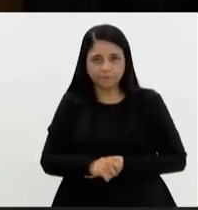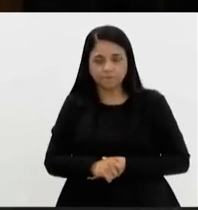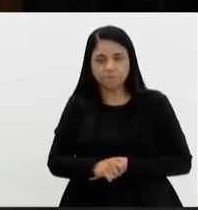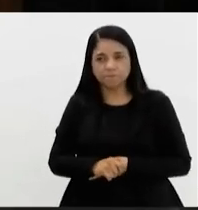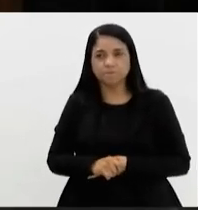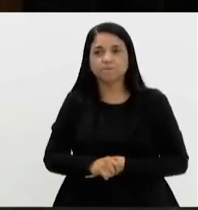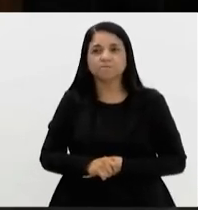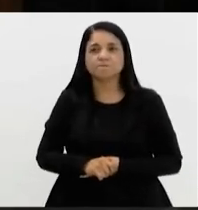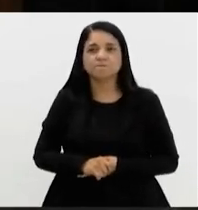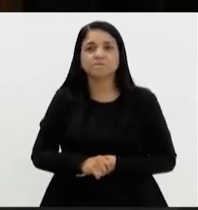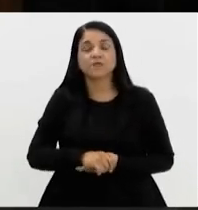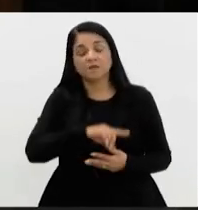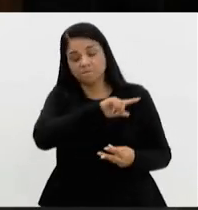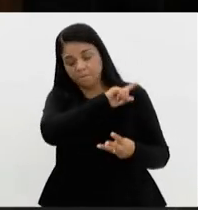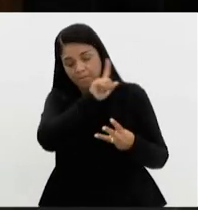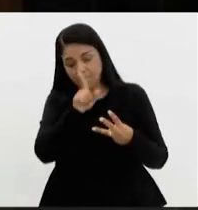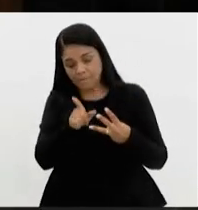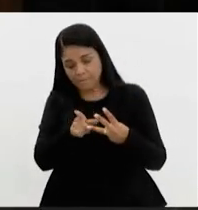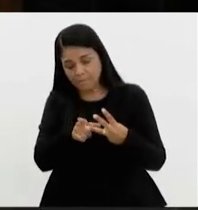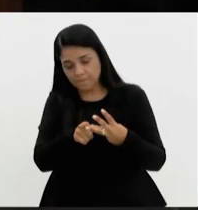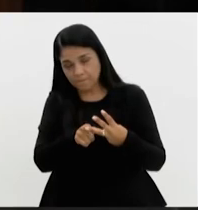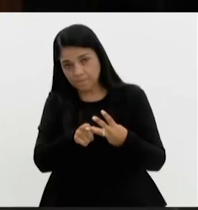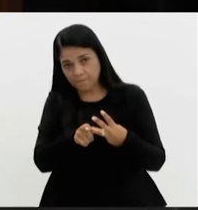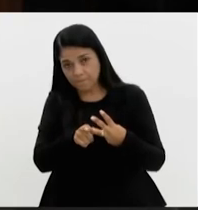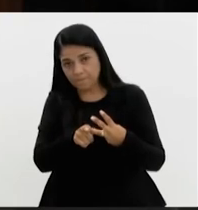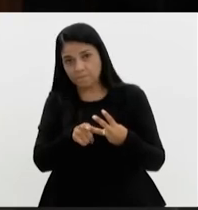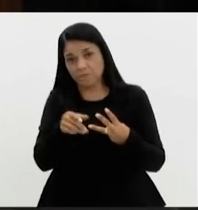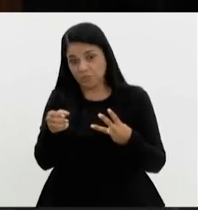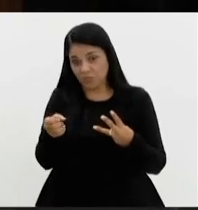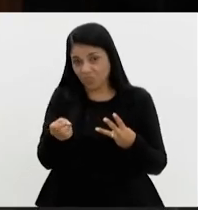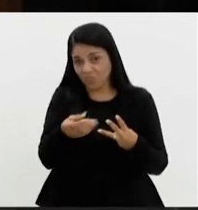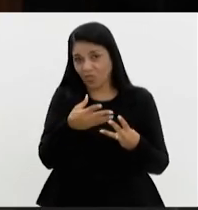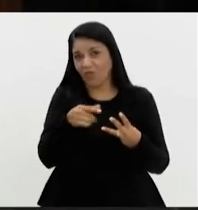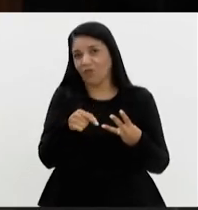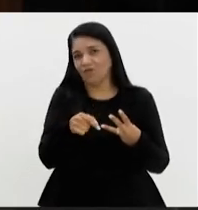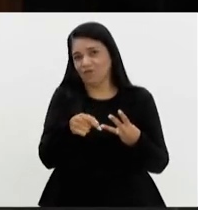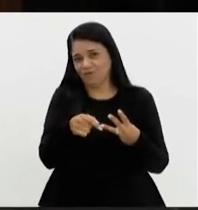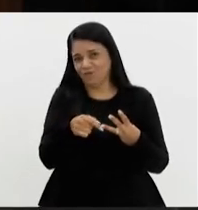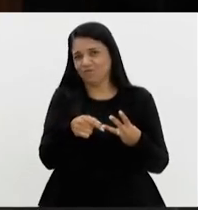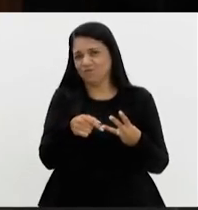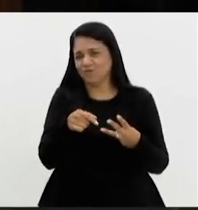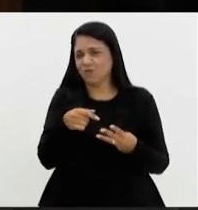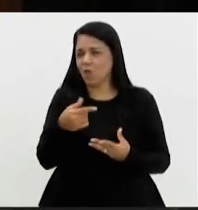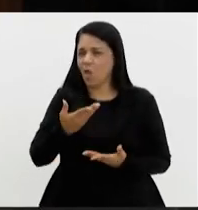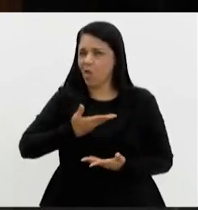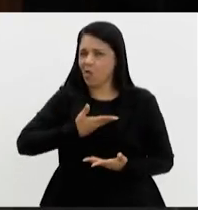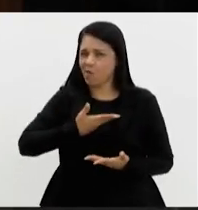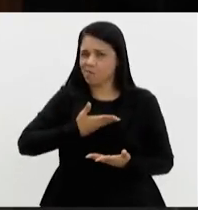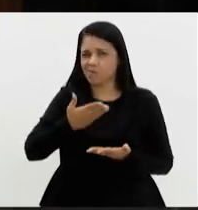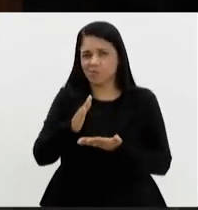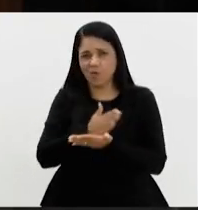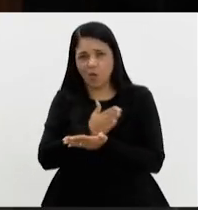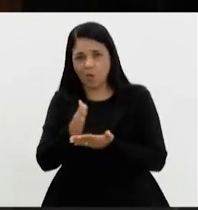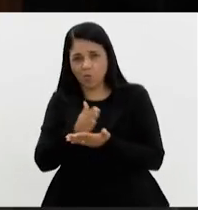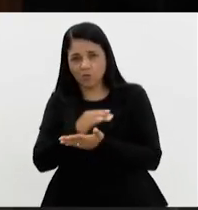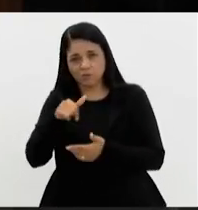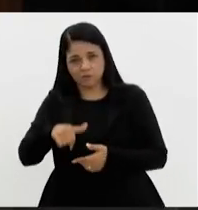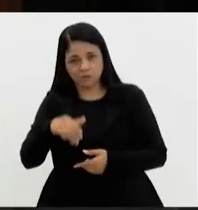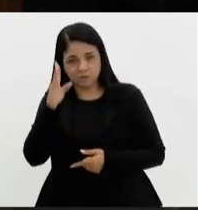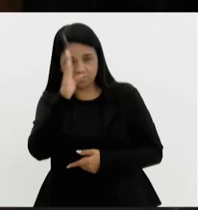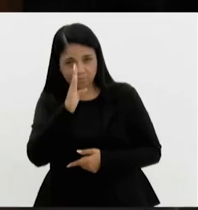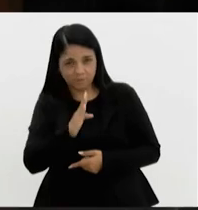ah por último e e mais recente né alguns colegas eh de cop aqui no Brasil até